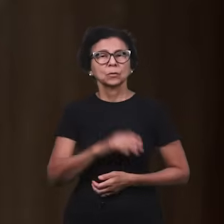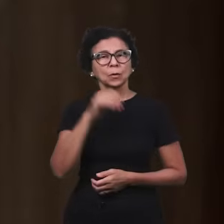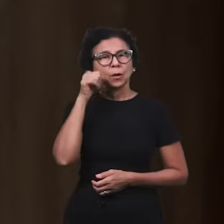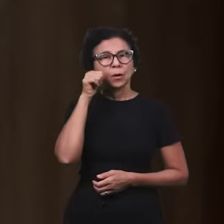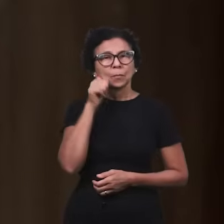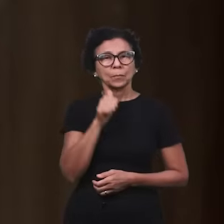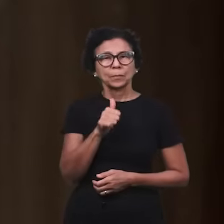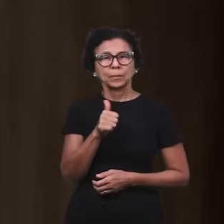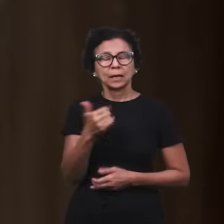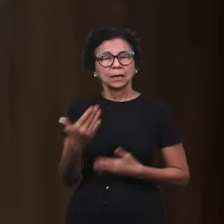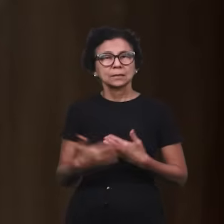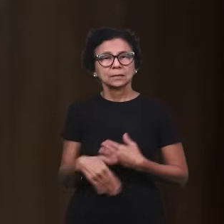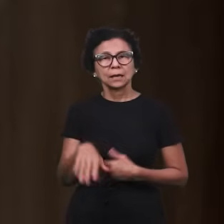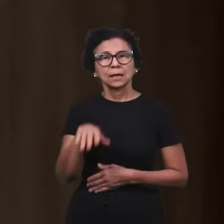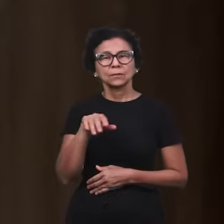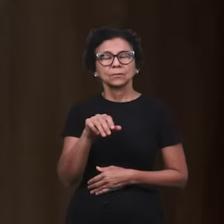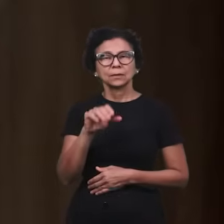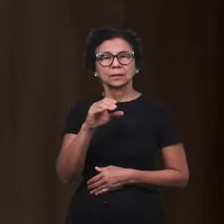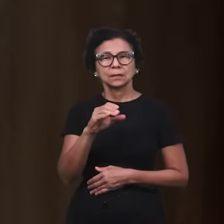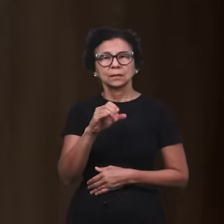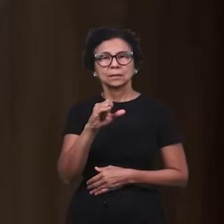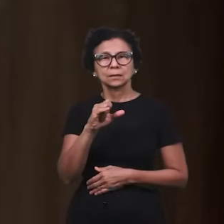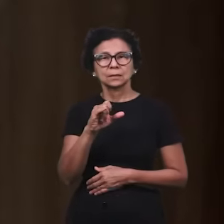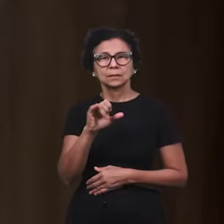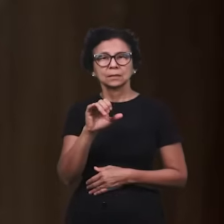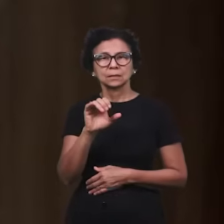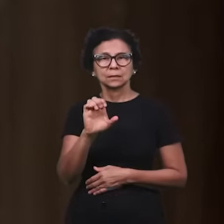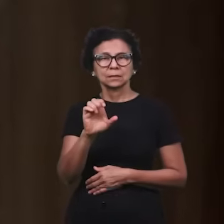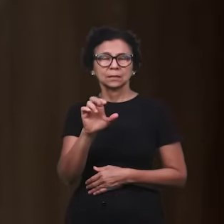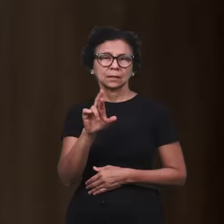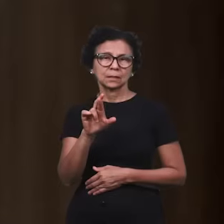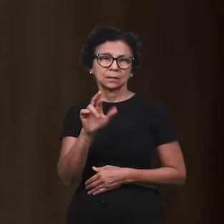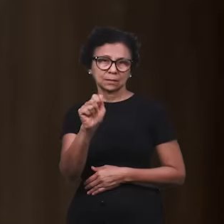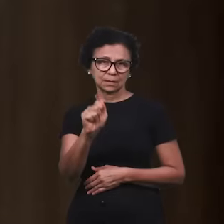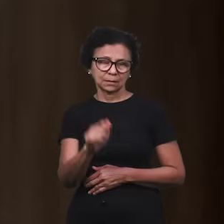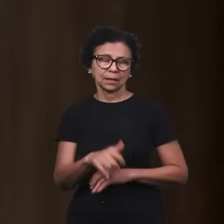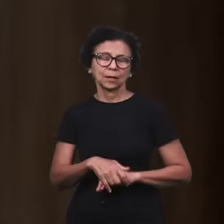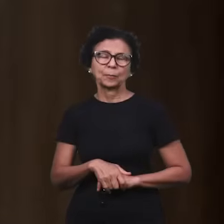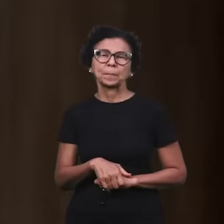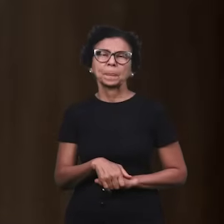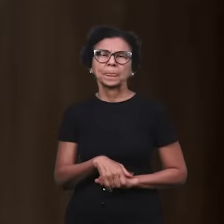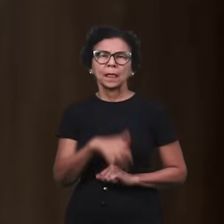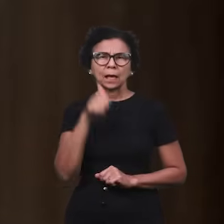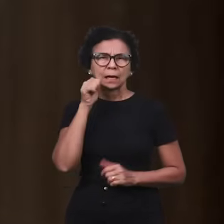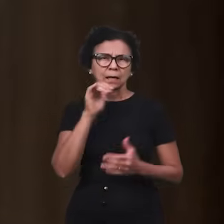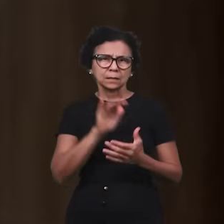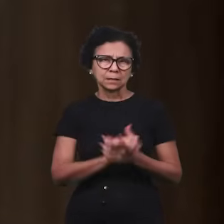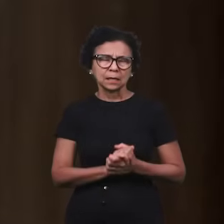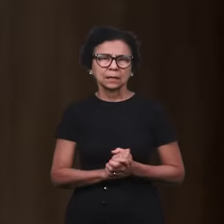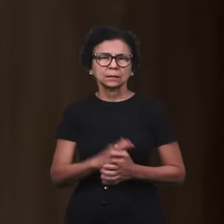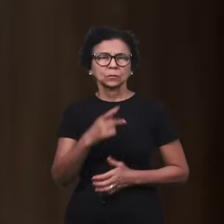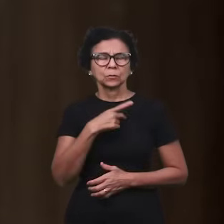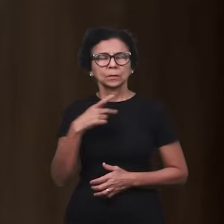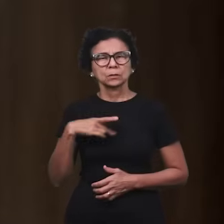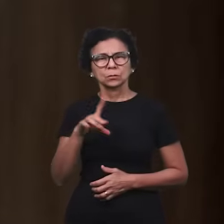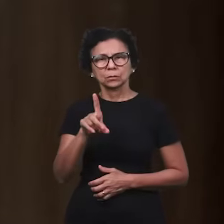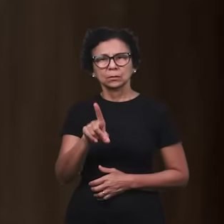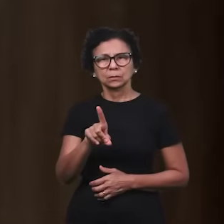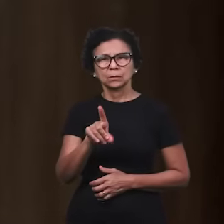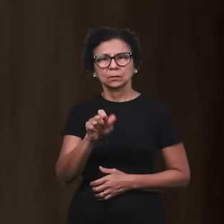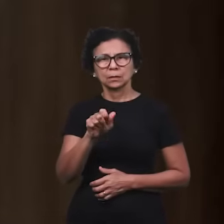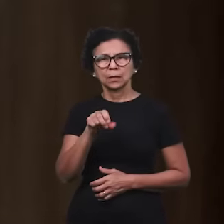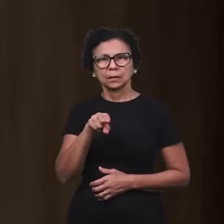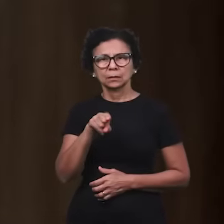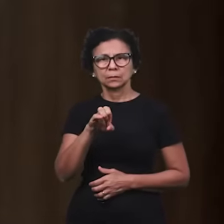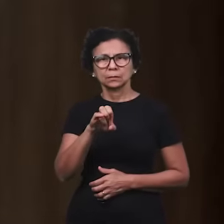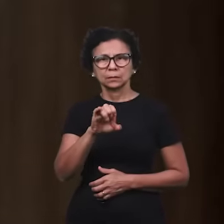Císera, que é a esposa do pastor Daniel Santana. Está passando por uma prova de enfermidade, que Deus a abençoe e